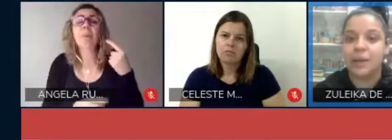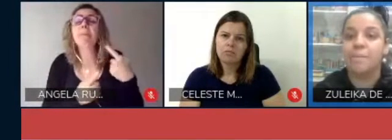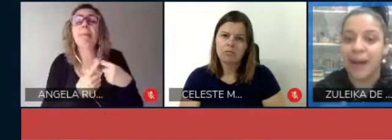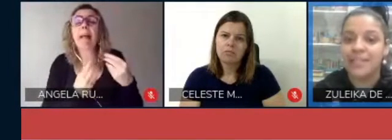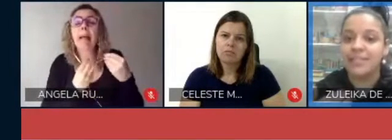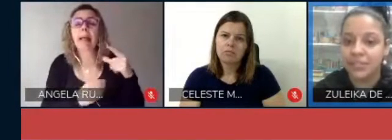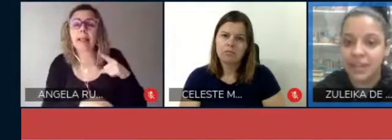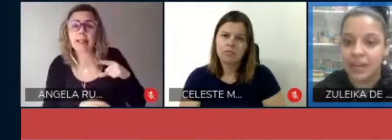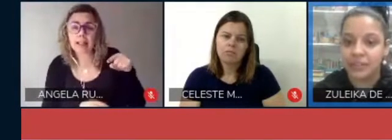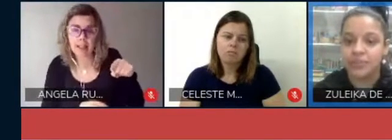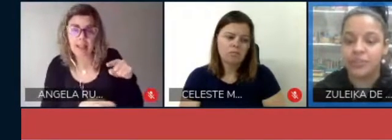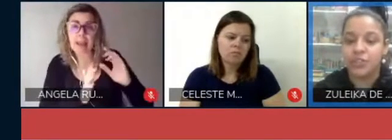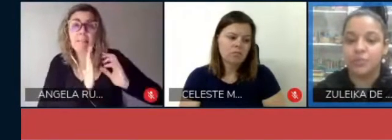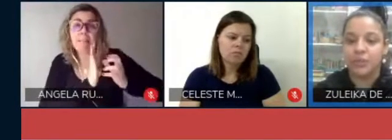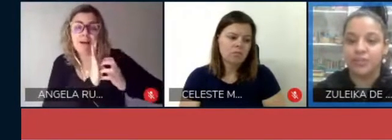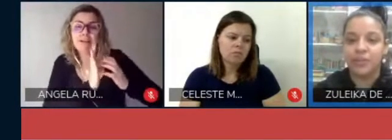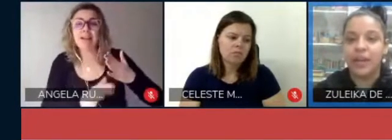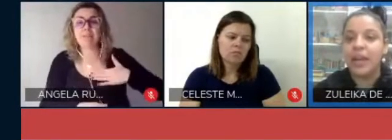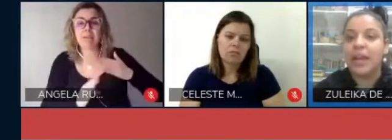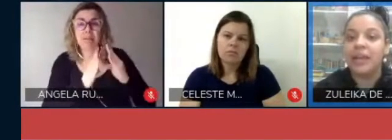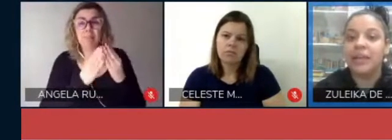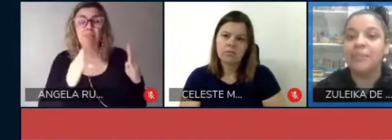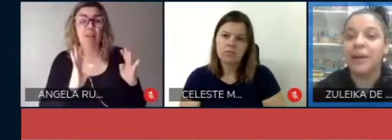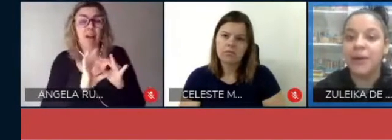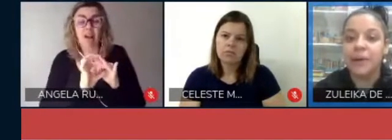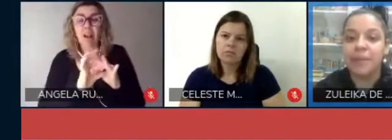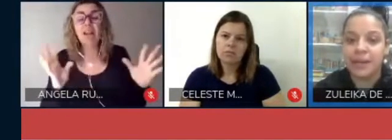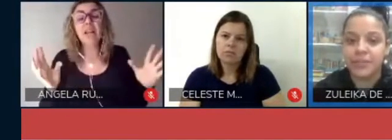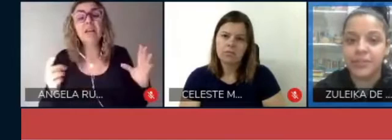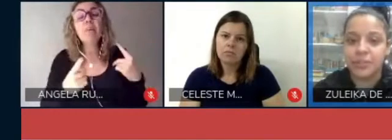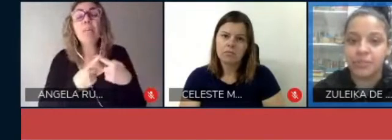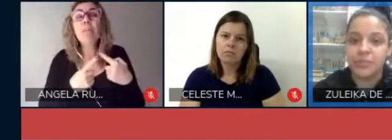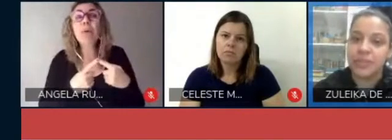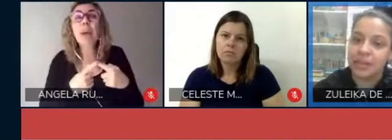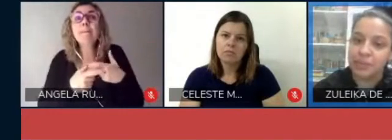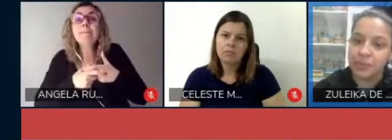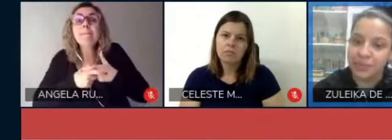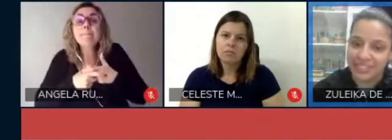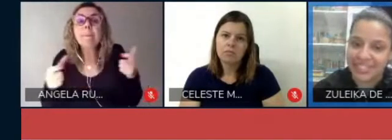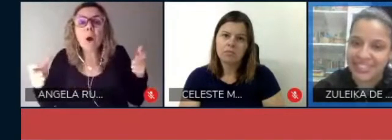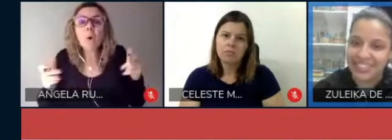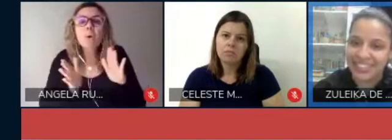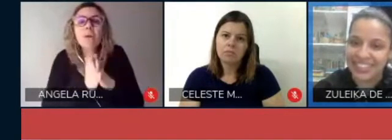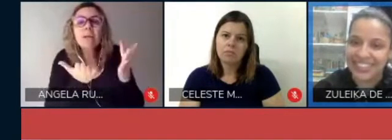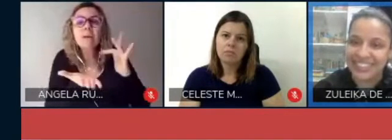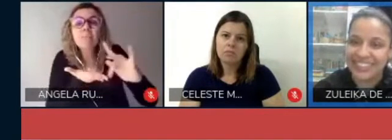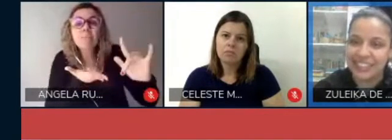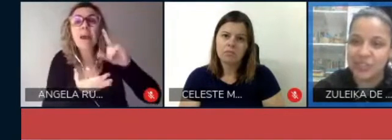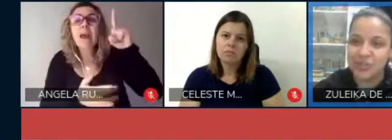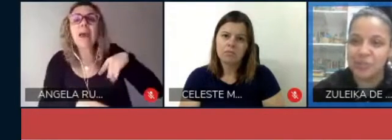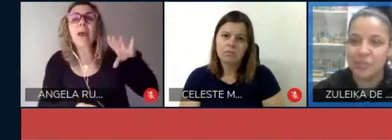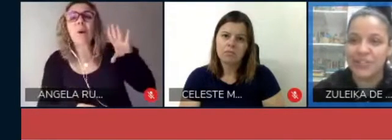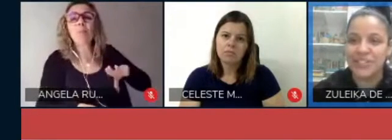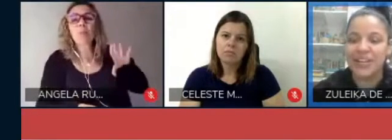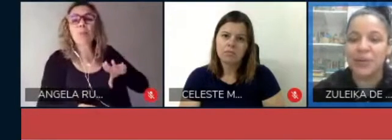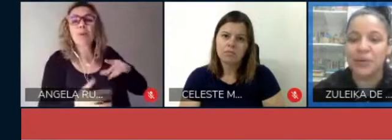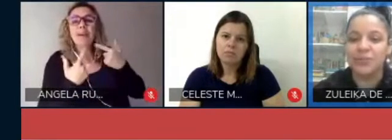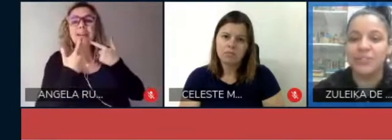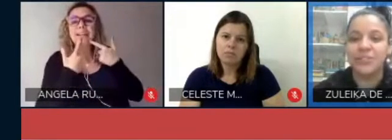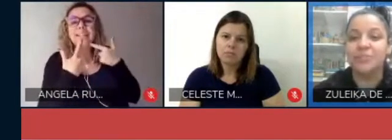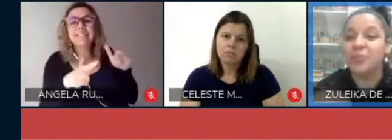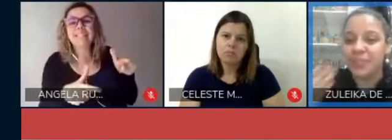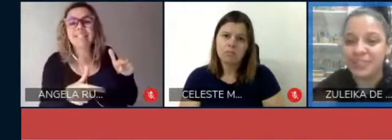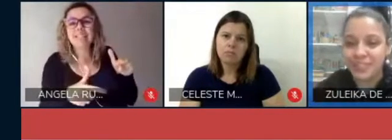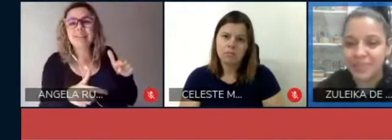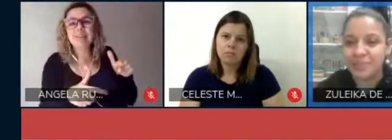específica, essa base de dados disponível, é que a maior parte dos e-books é em português. Então, pode